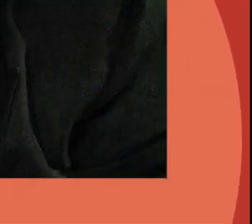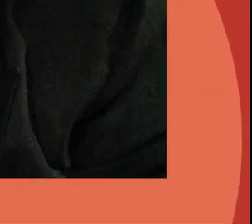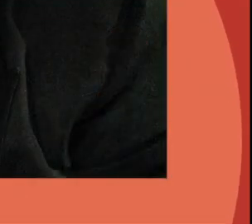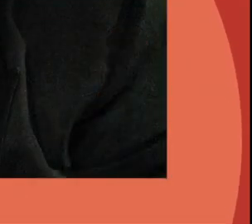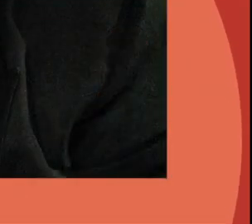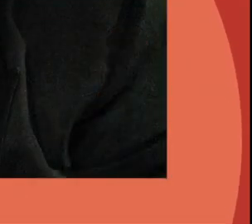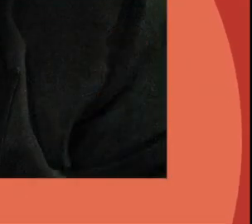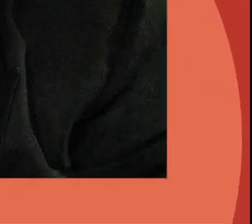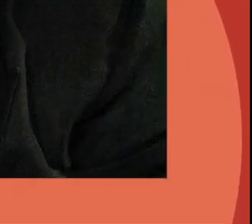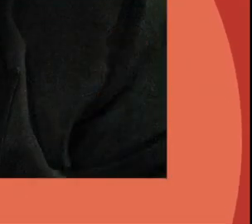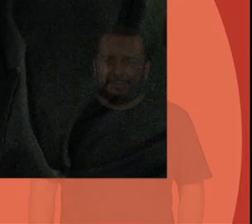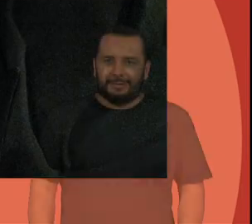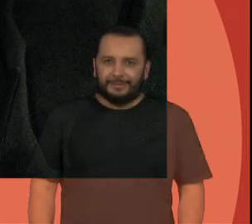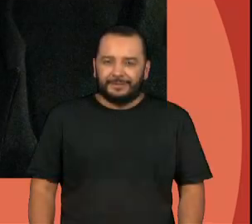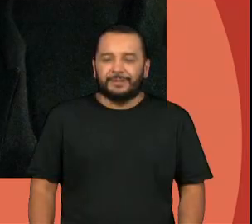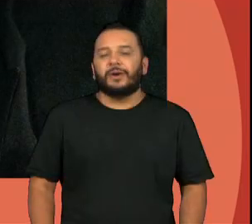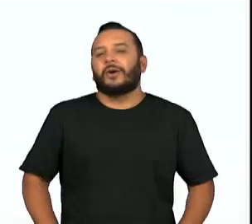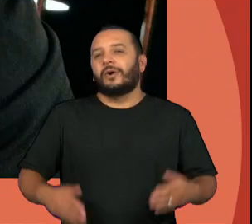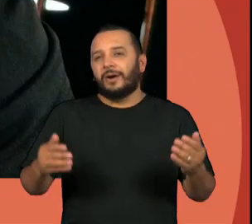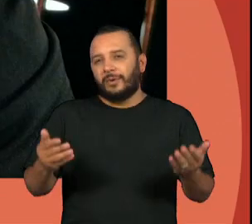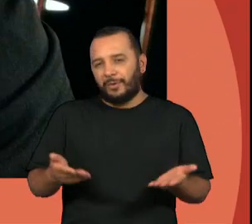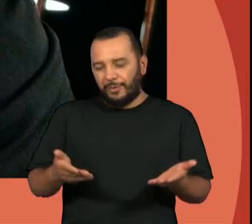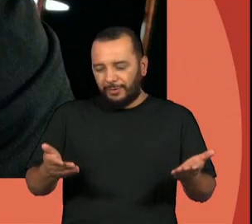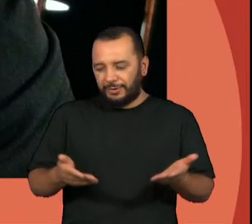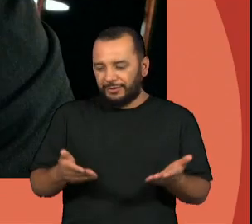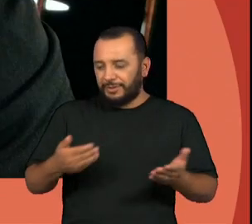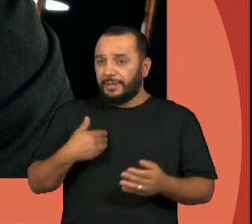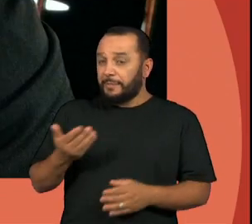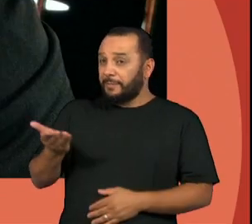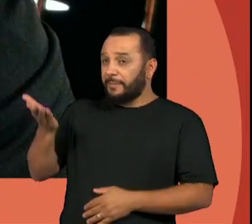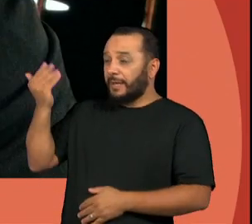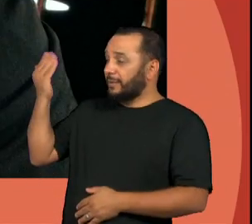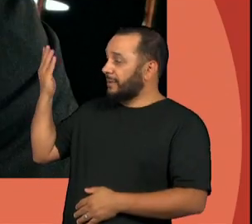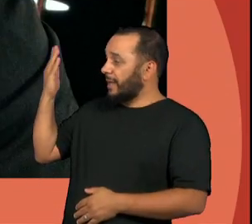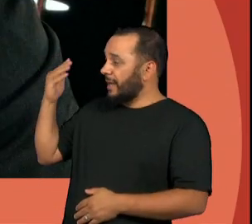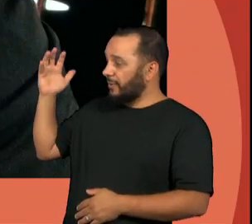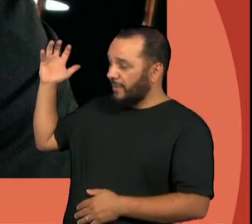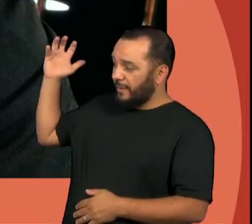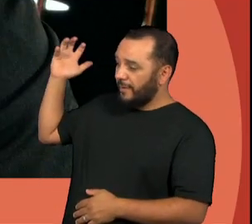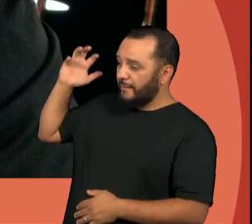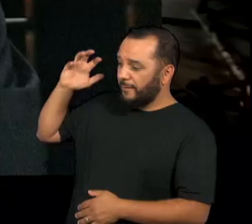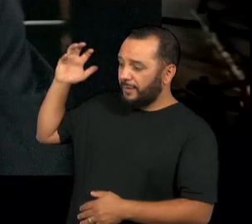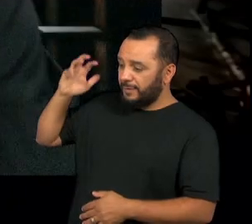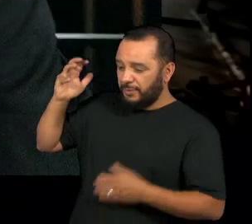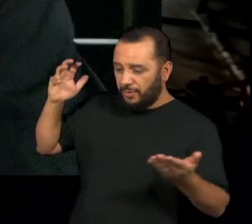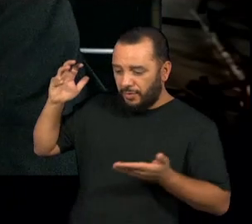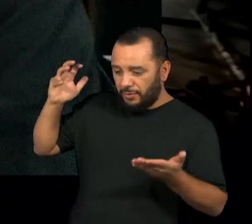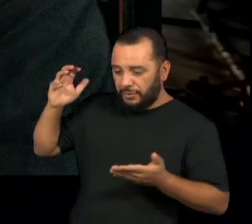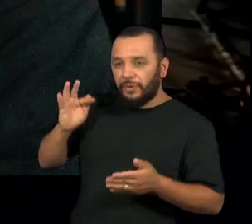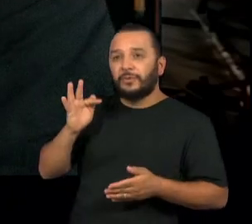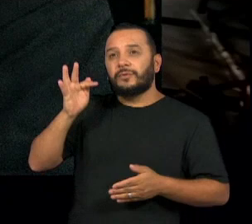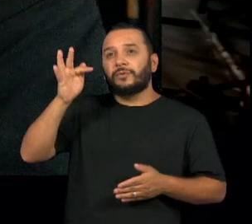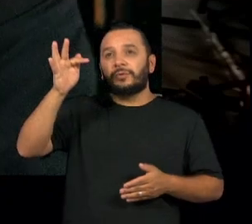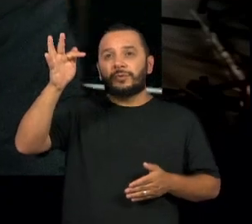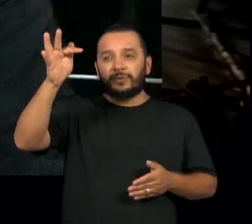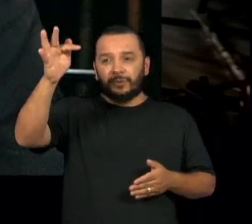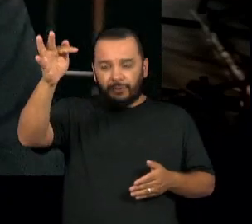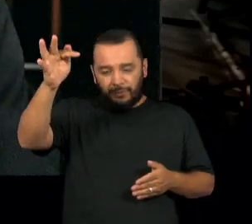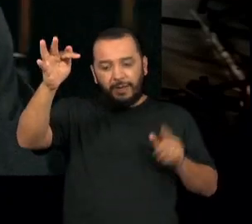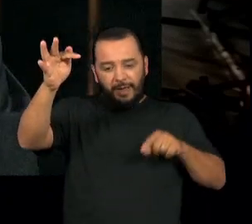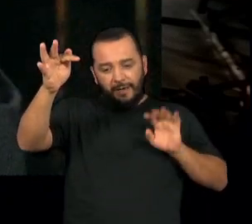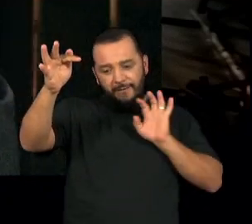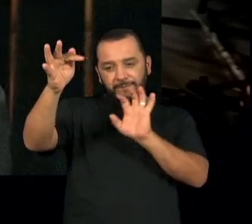O presente é o reflexo do passado e o futuro é o reflexo do presente. É